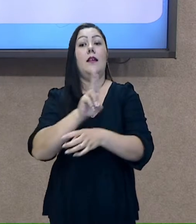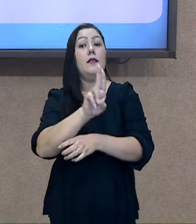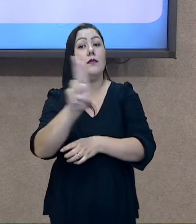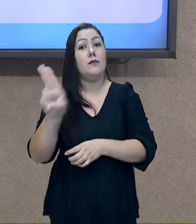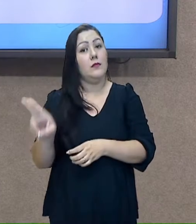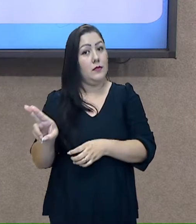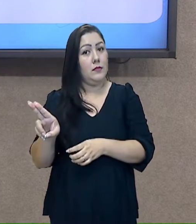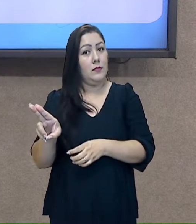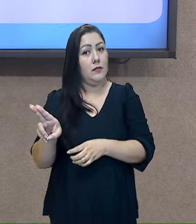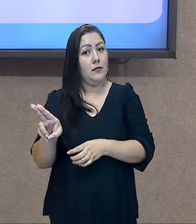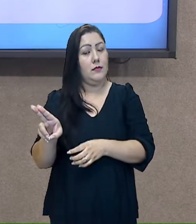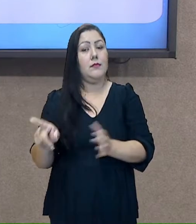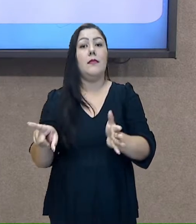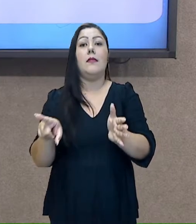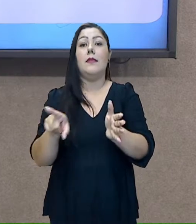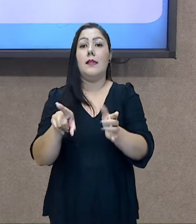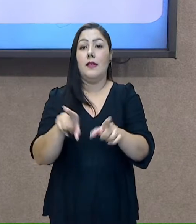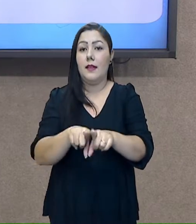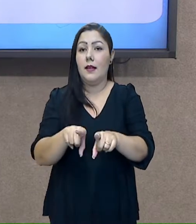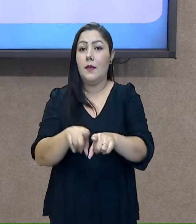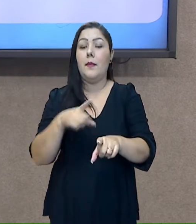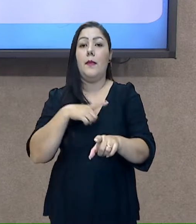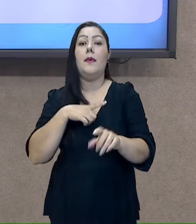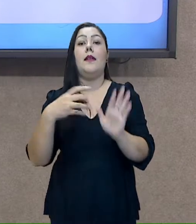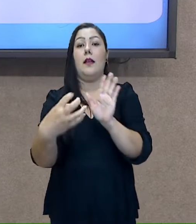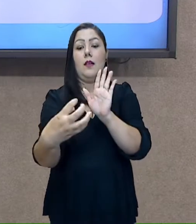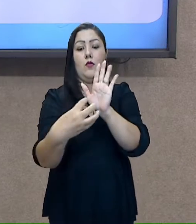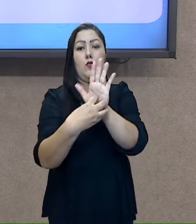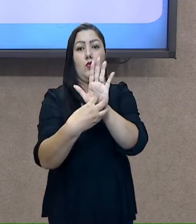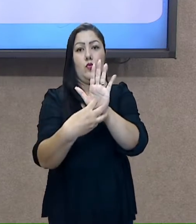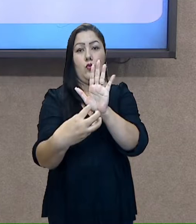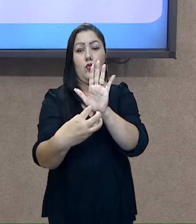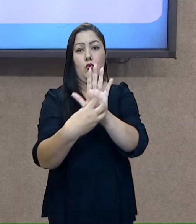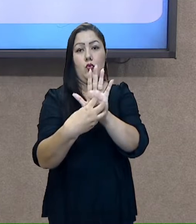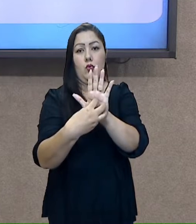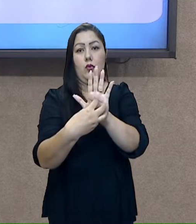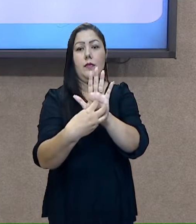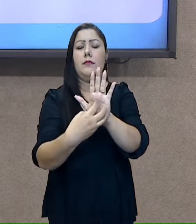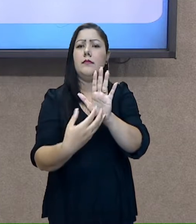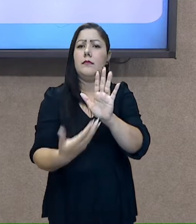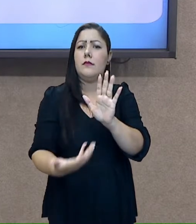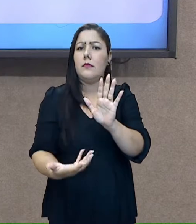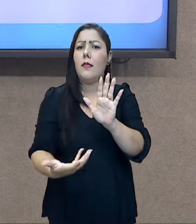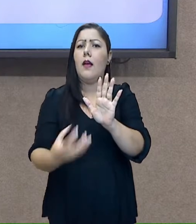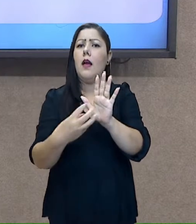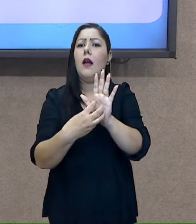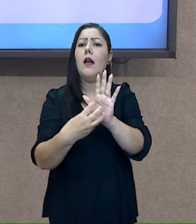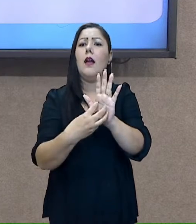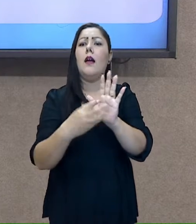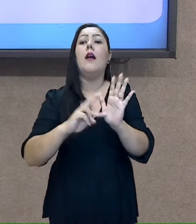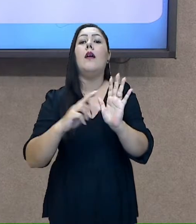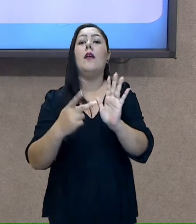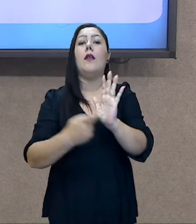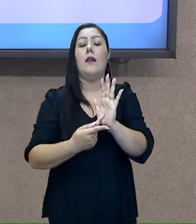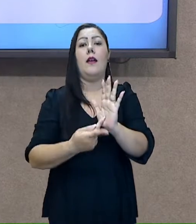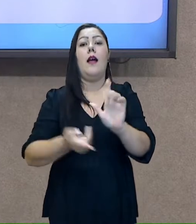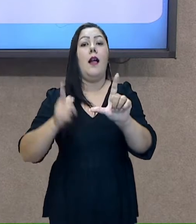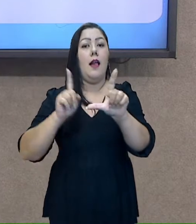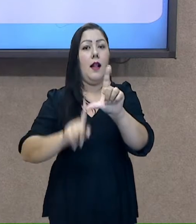também eles têm um símbolo. O símbolo são